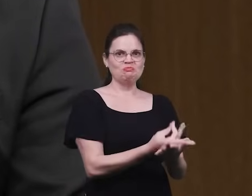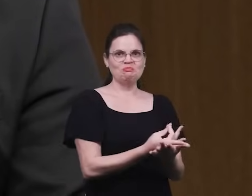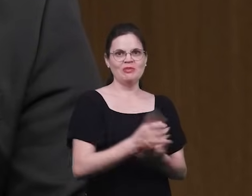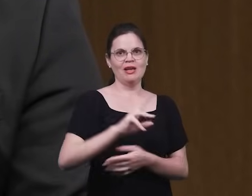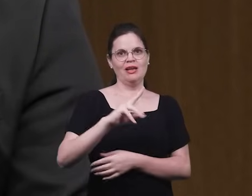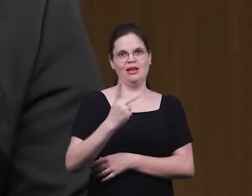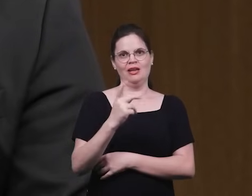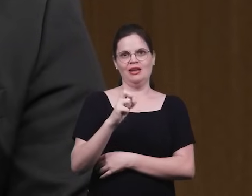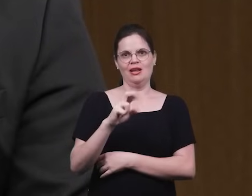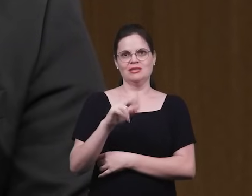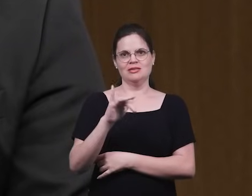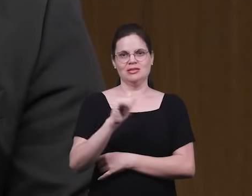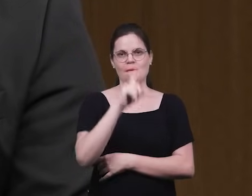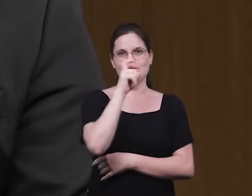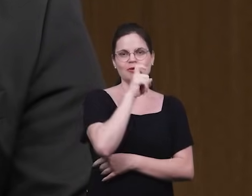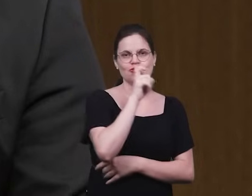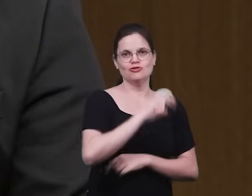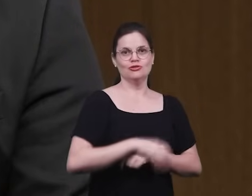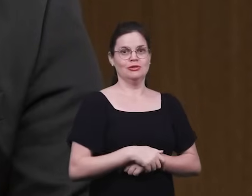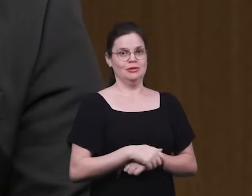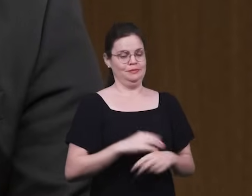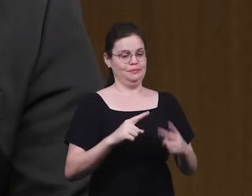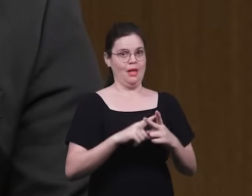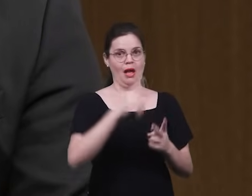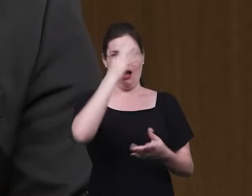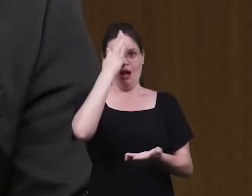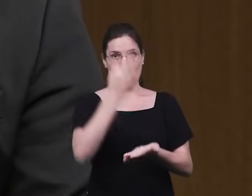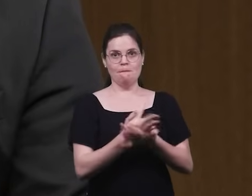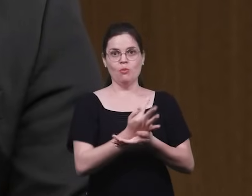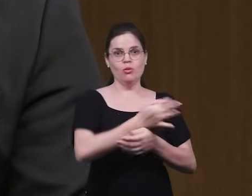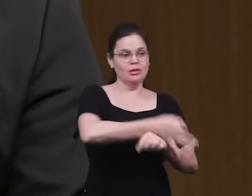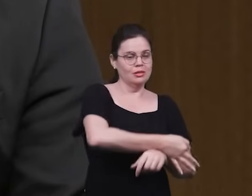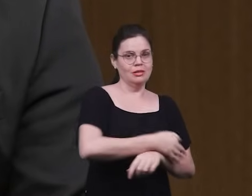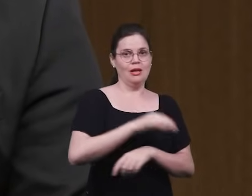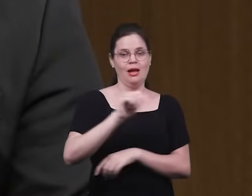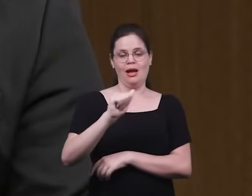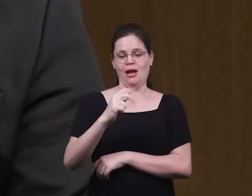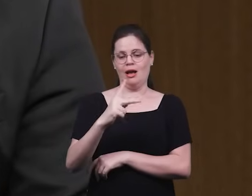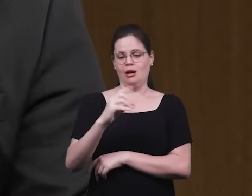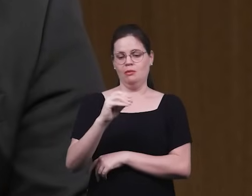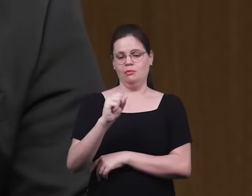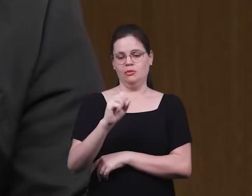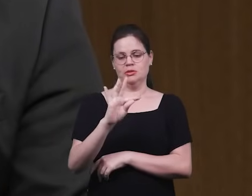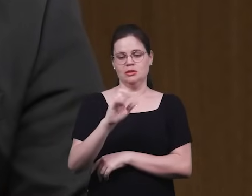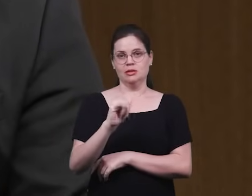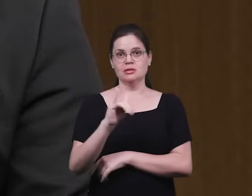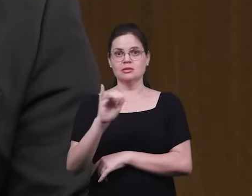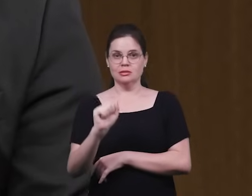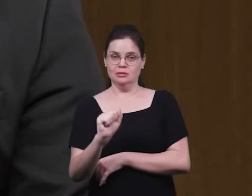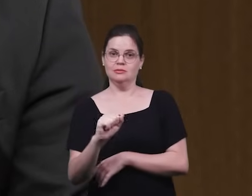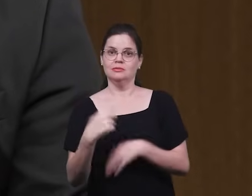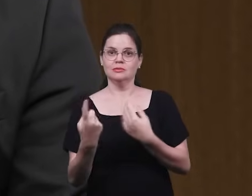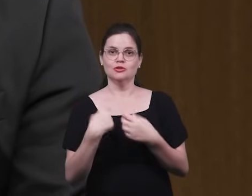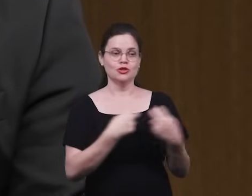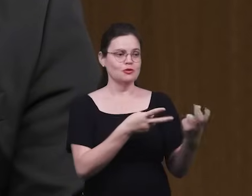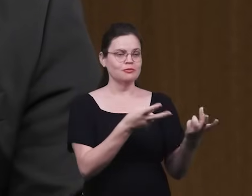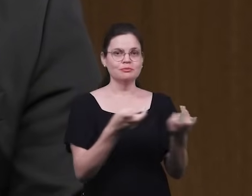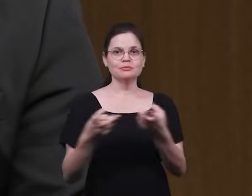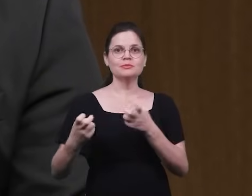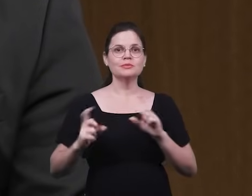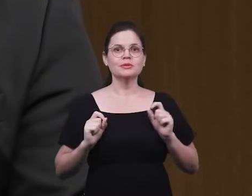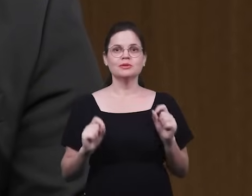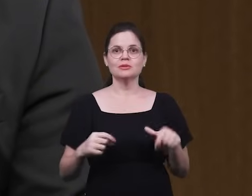apostasia né então nós vamos perceber que estas vozes que circulam elas